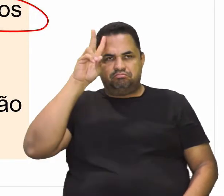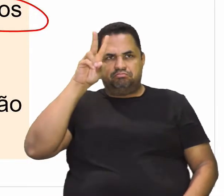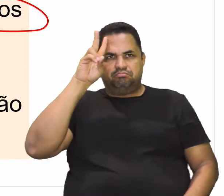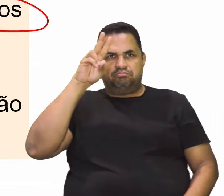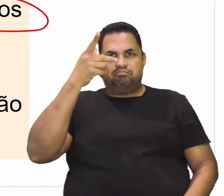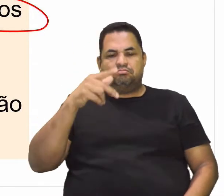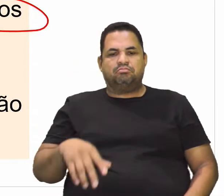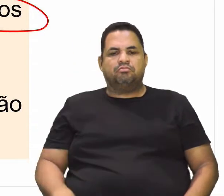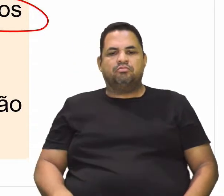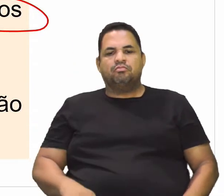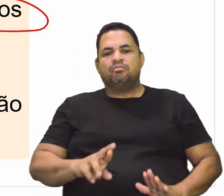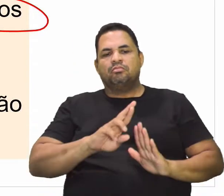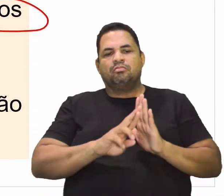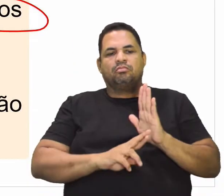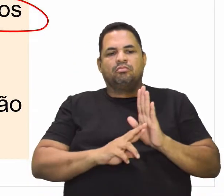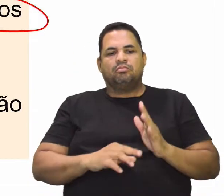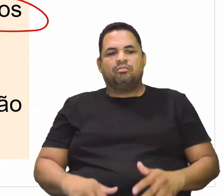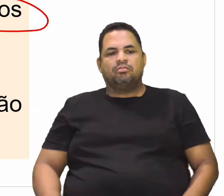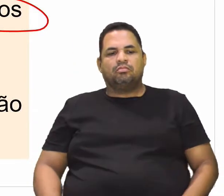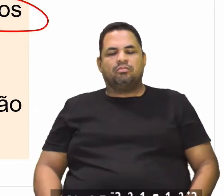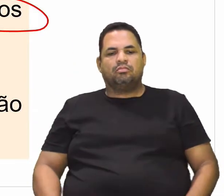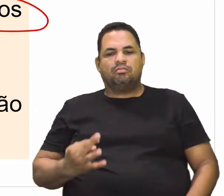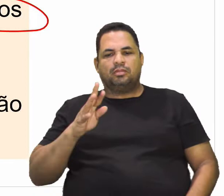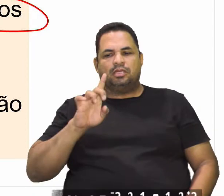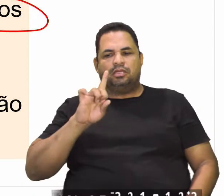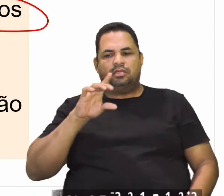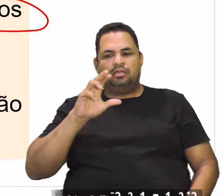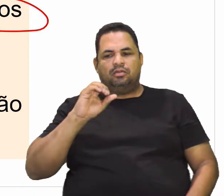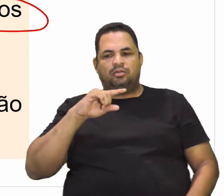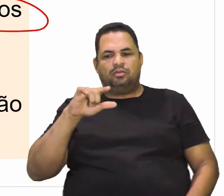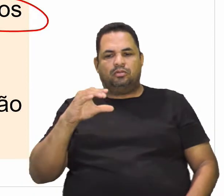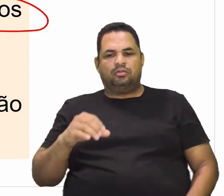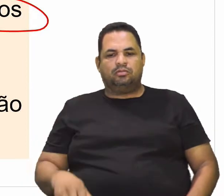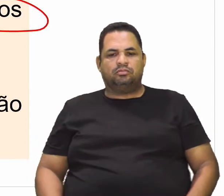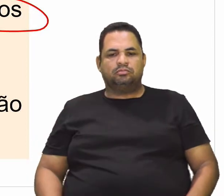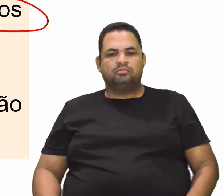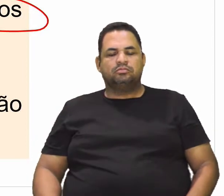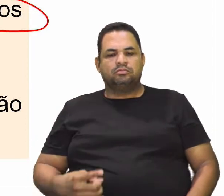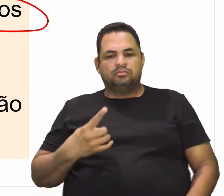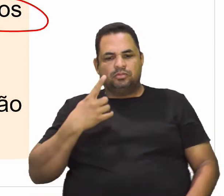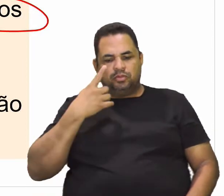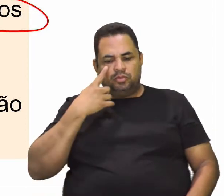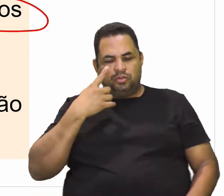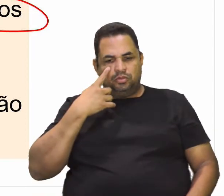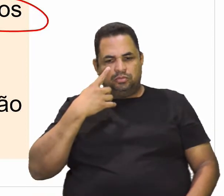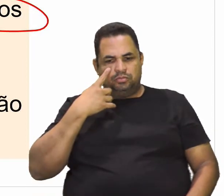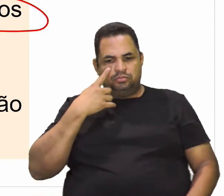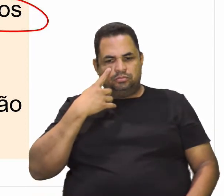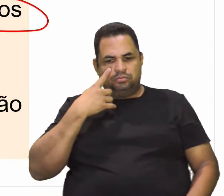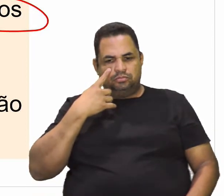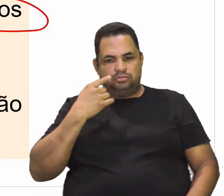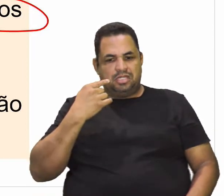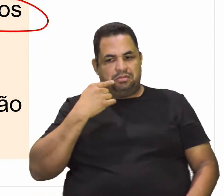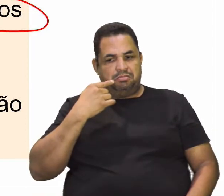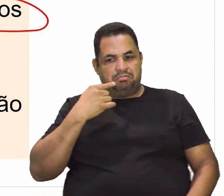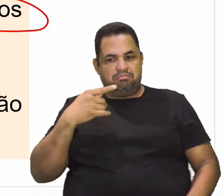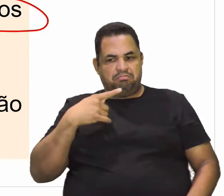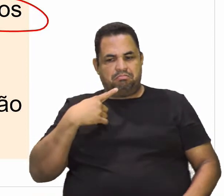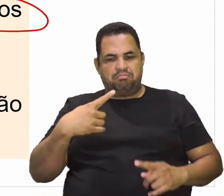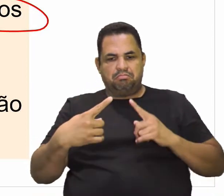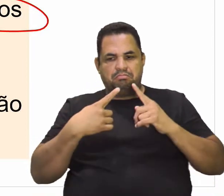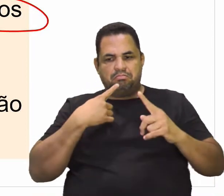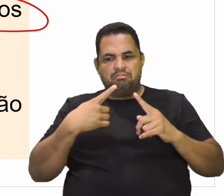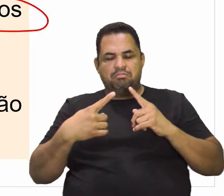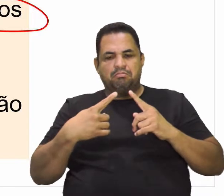aquela regra do talião? Olho por olho, dente por dente.